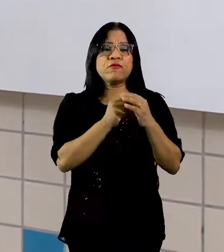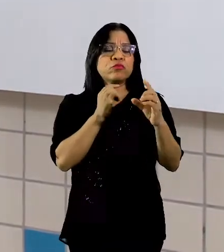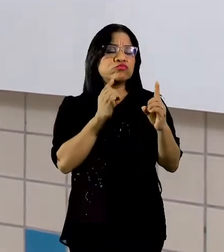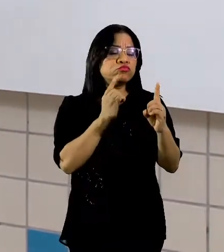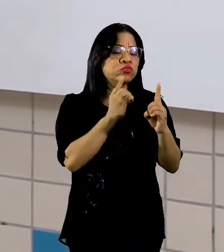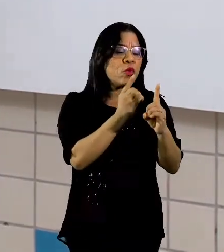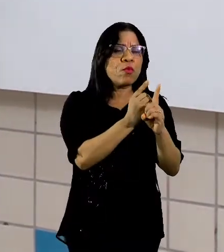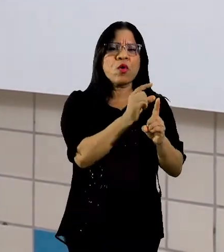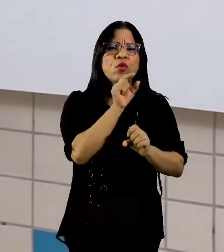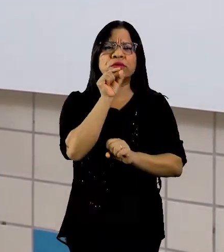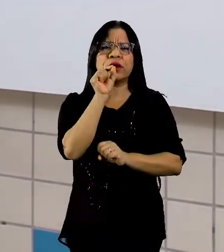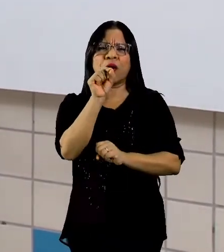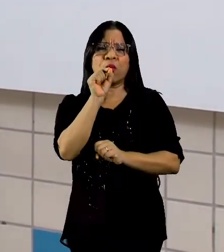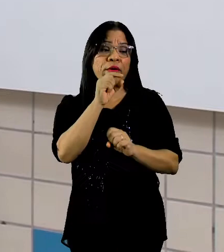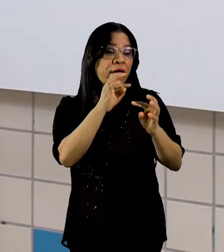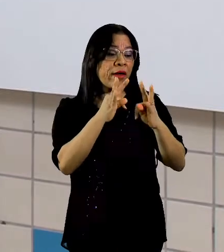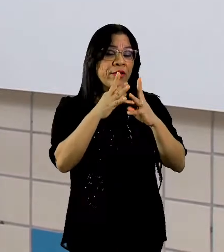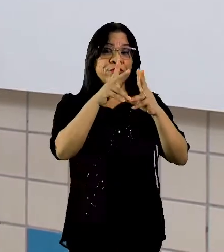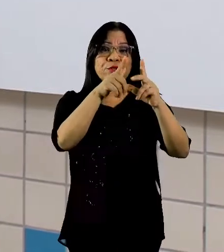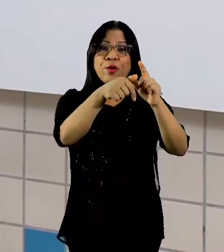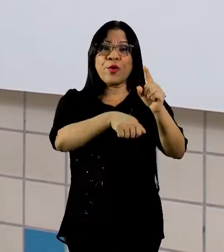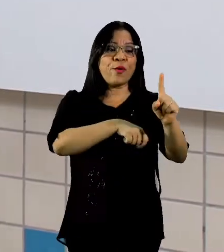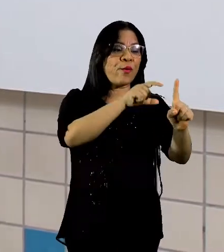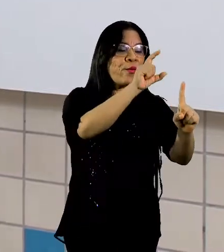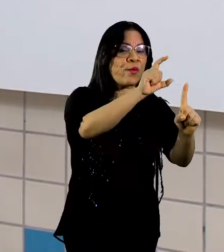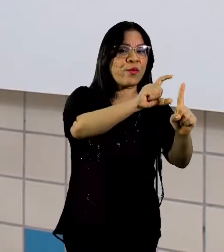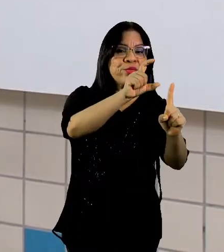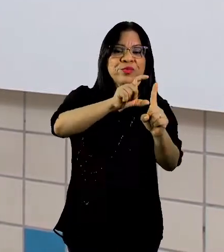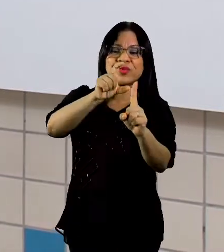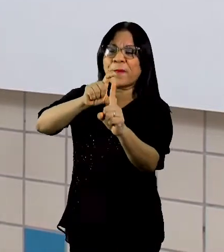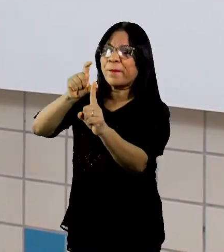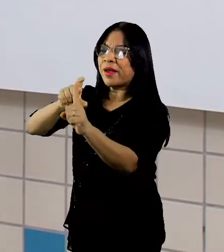os personagens da narrativa.